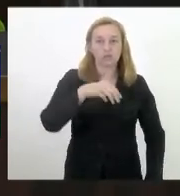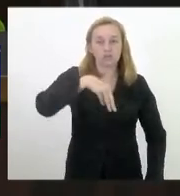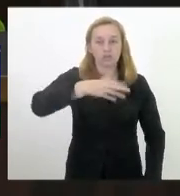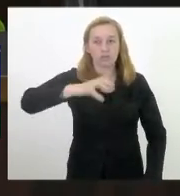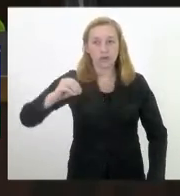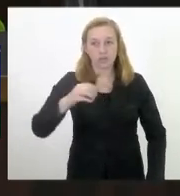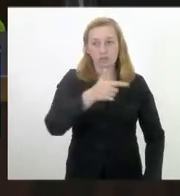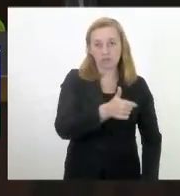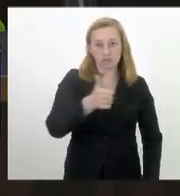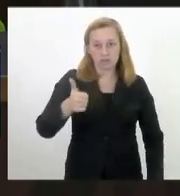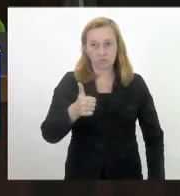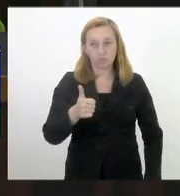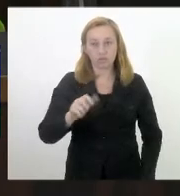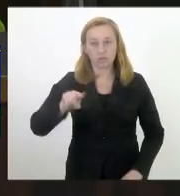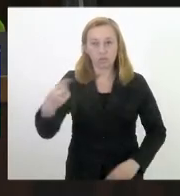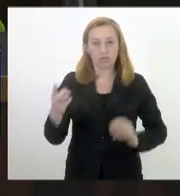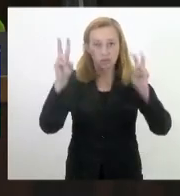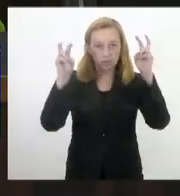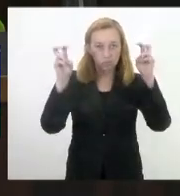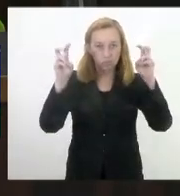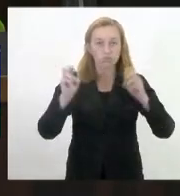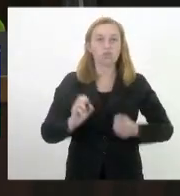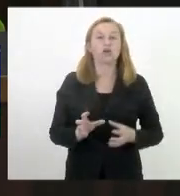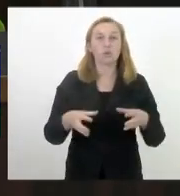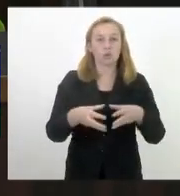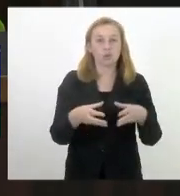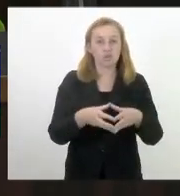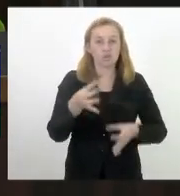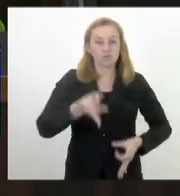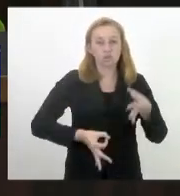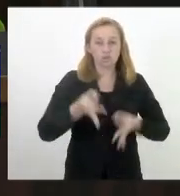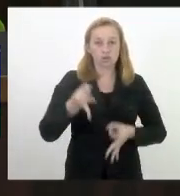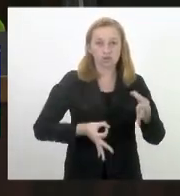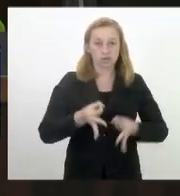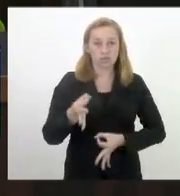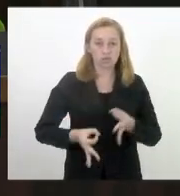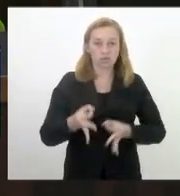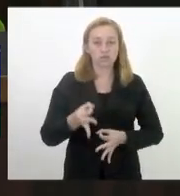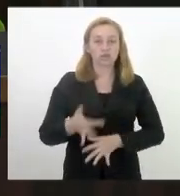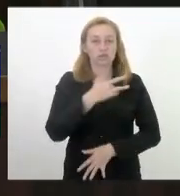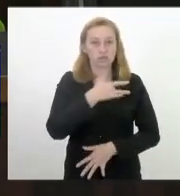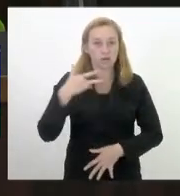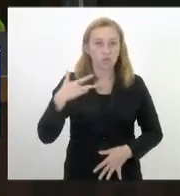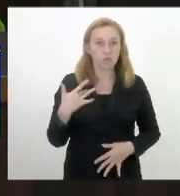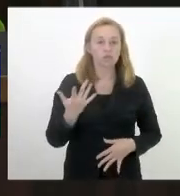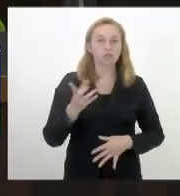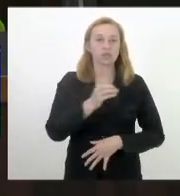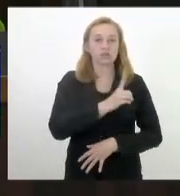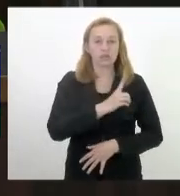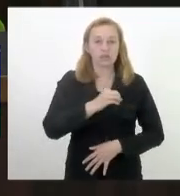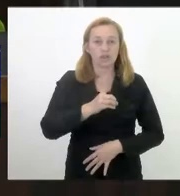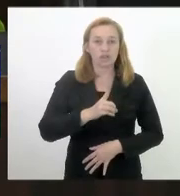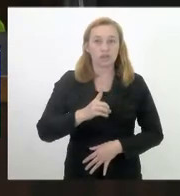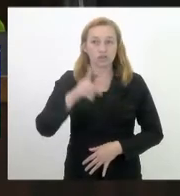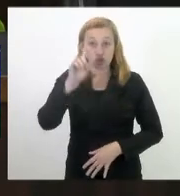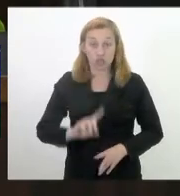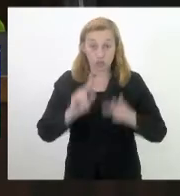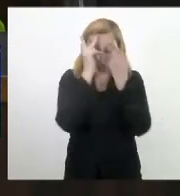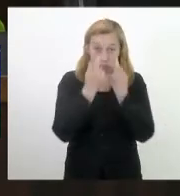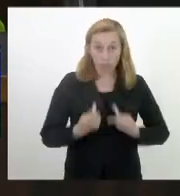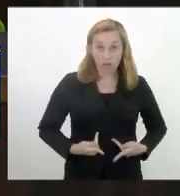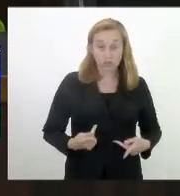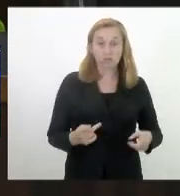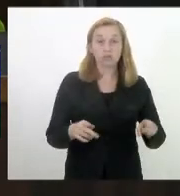providências. Pendendo de pareceres das comissões de Constituição e Justiça, de Saúde, Defesa dos Direitos Humanos e